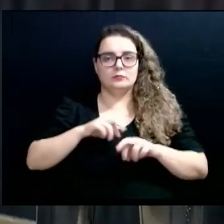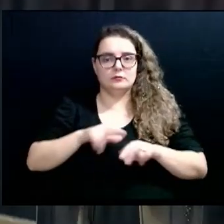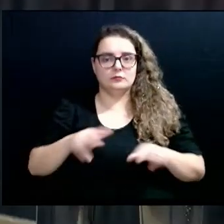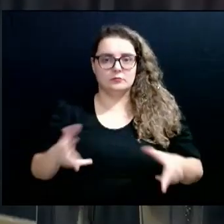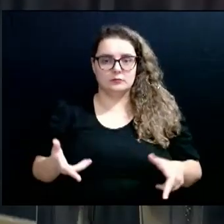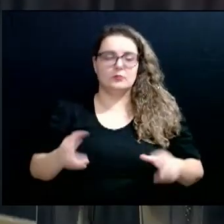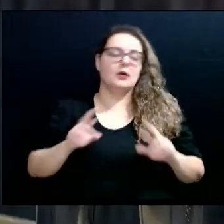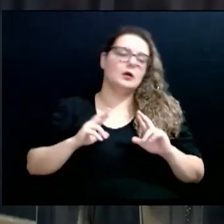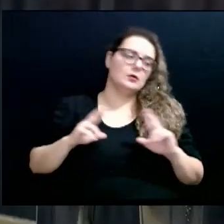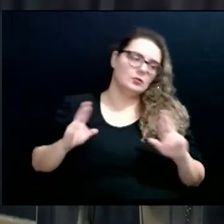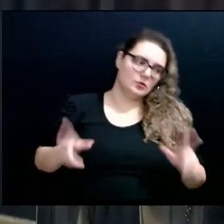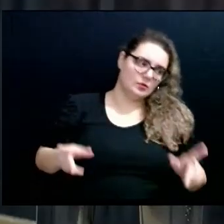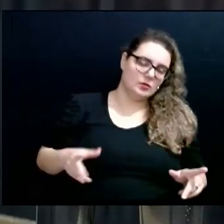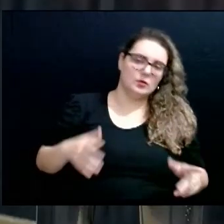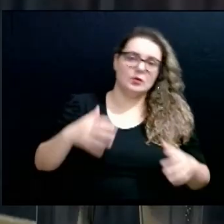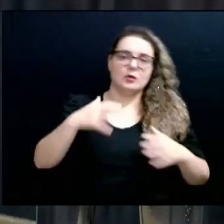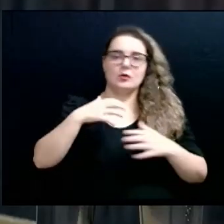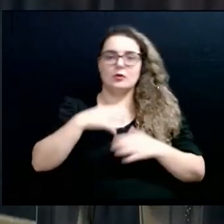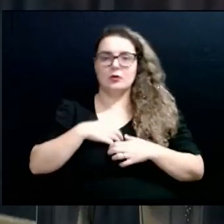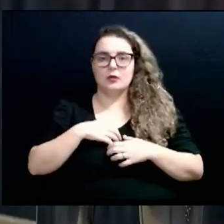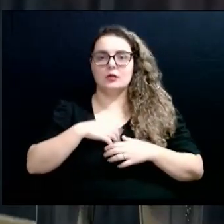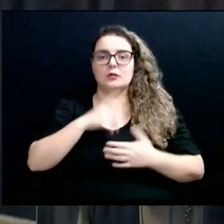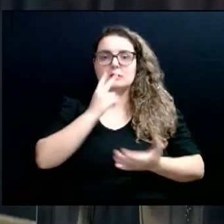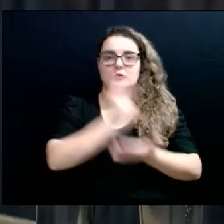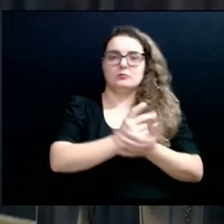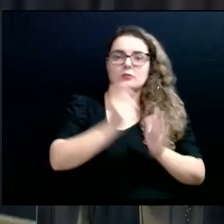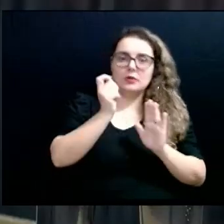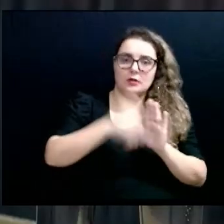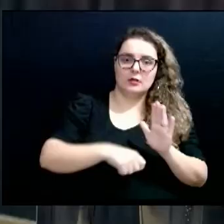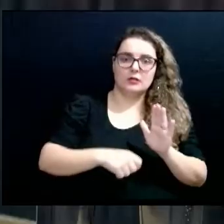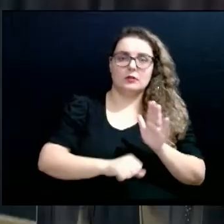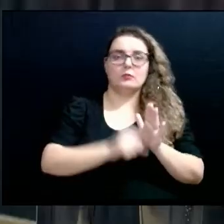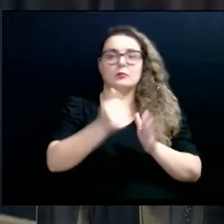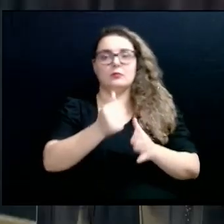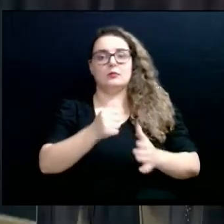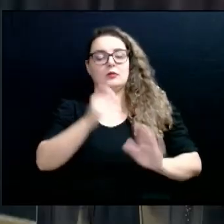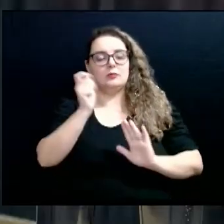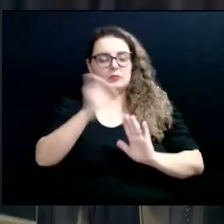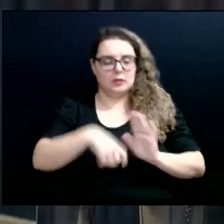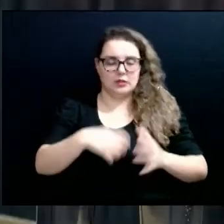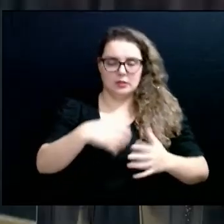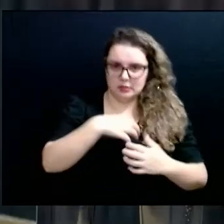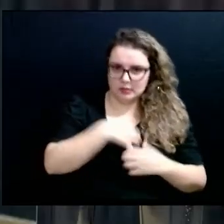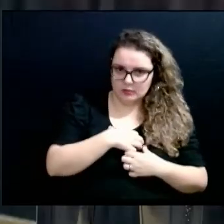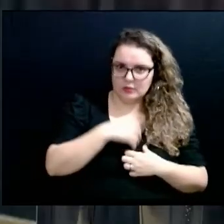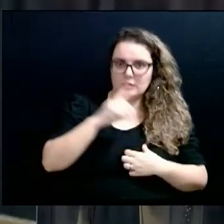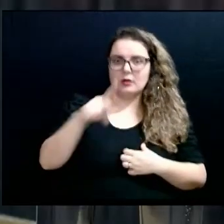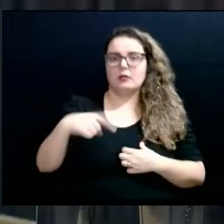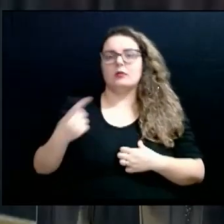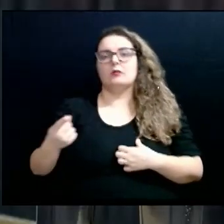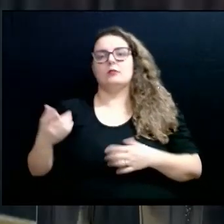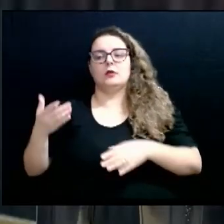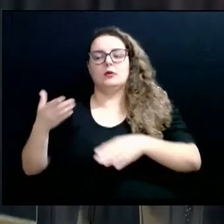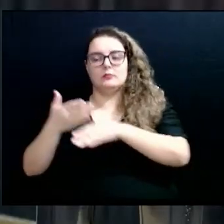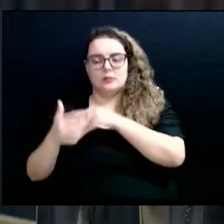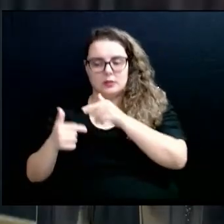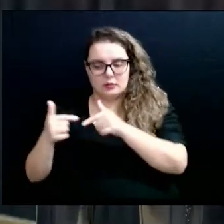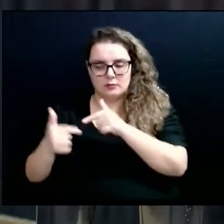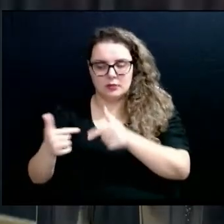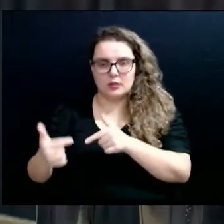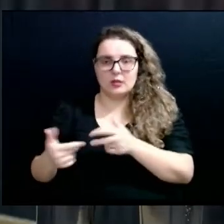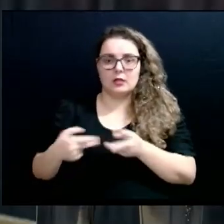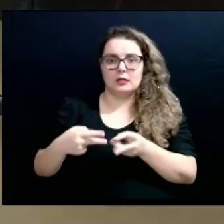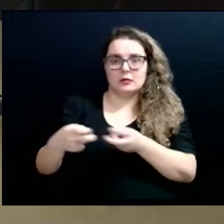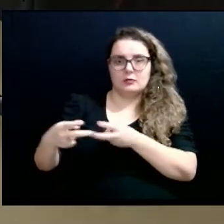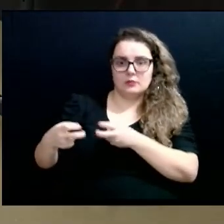a emoção é sempre válida. Então, primeiro a gente valida essa emoção, para depois a gente acessar e trabalhar essa percepção